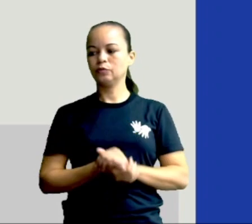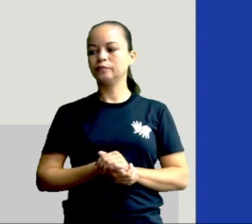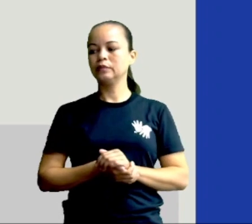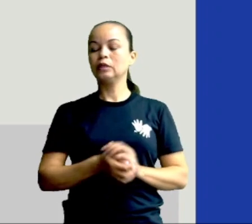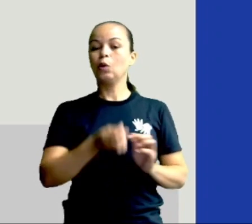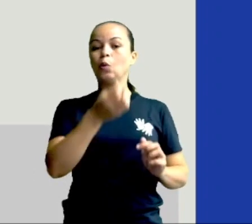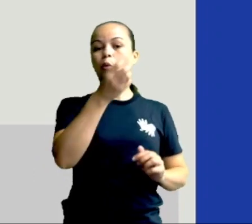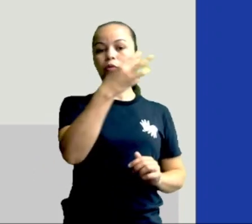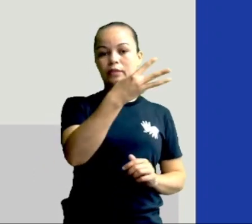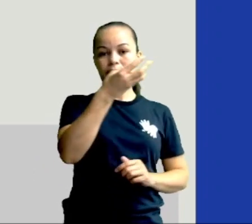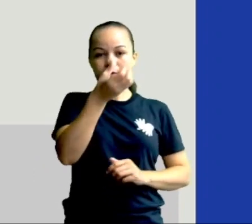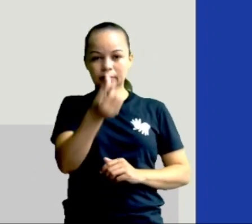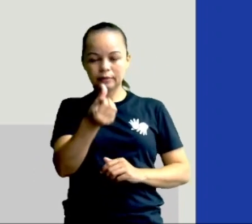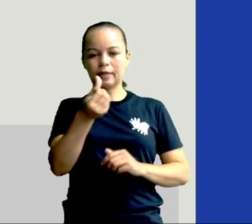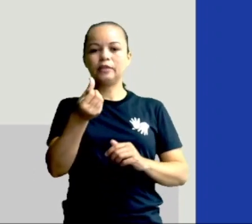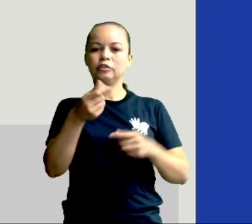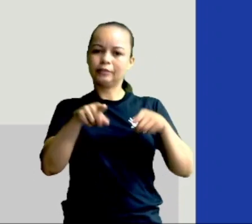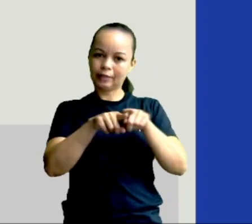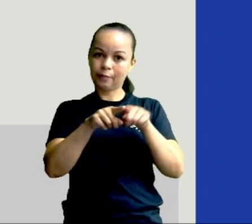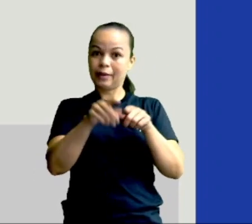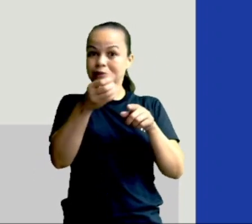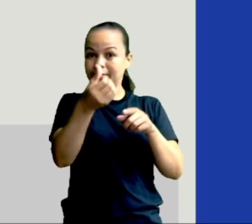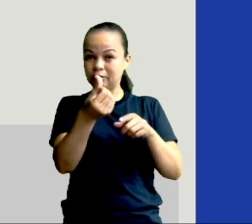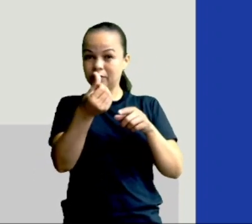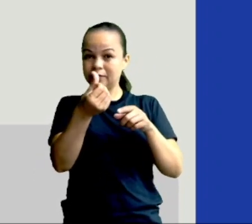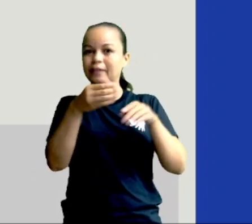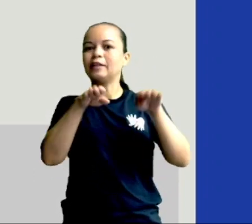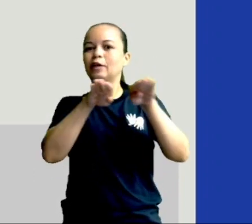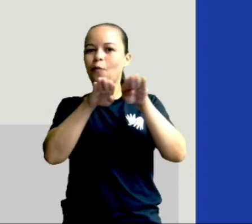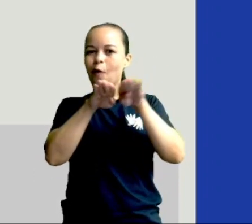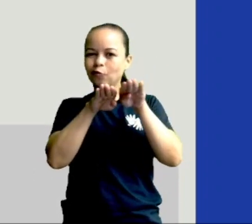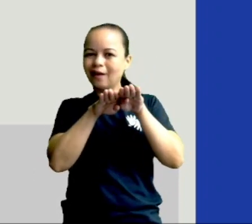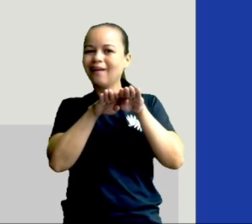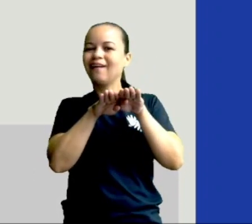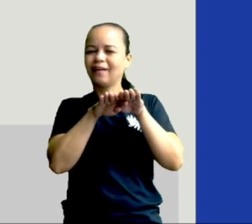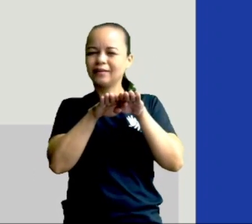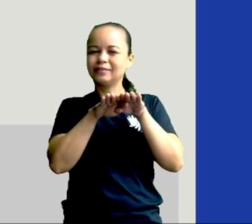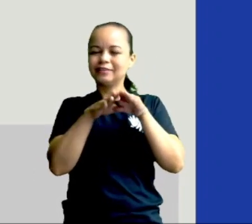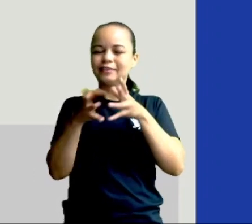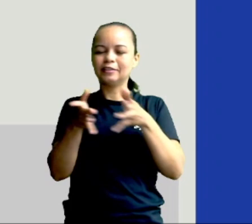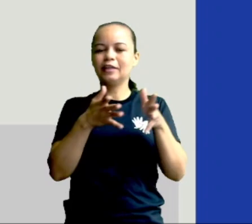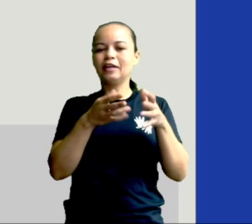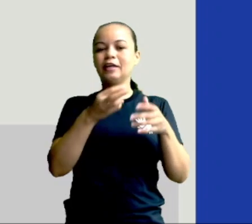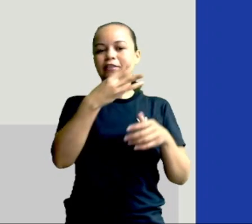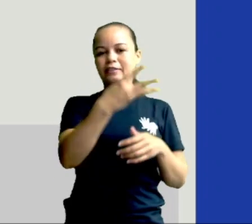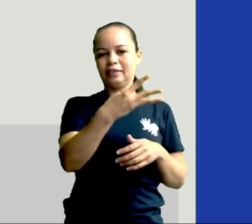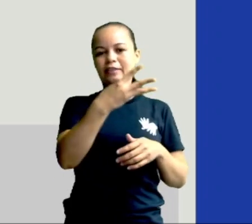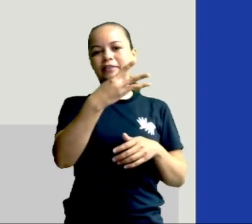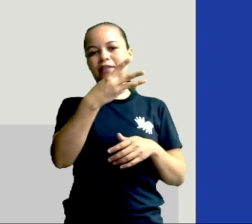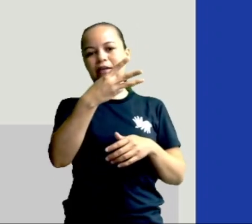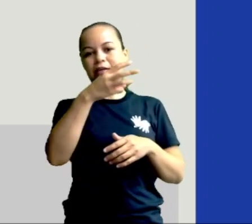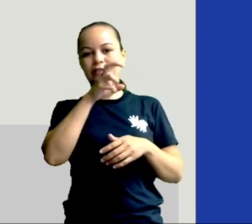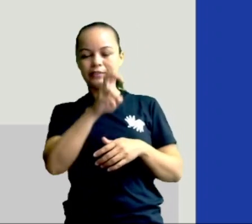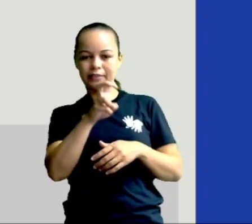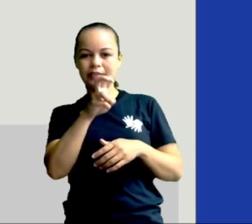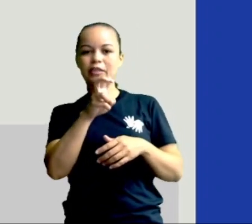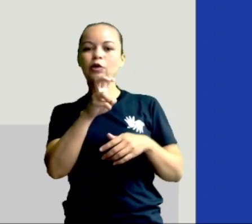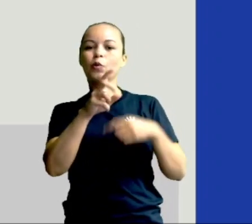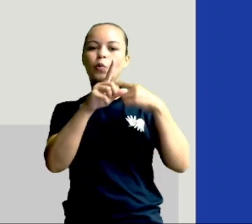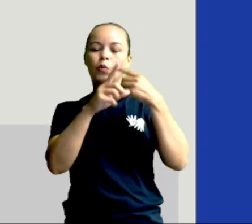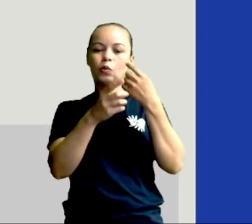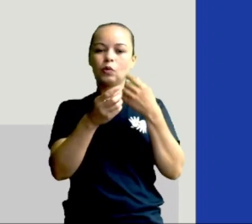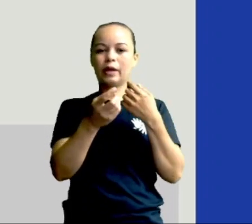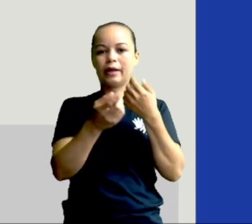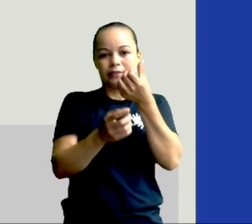36, também 6 vezes. Opa, teve uma igualdade aí, professora. Ó, apareceu o 35 6 vezes e o